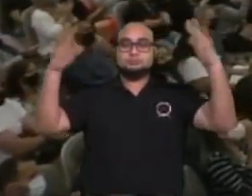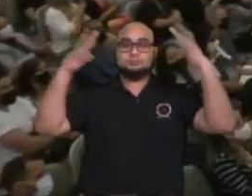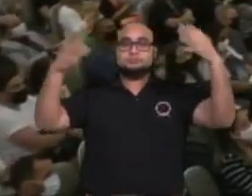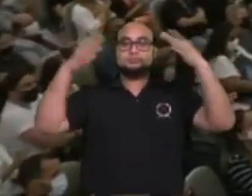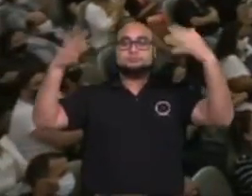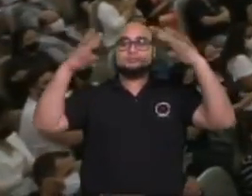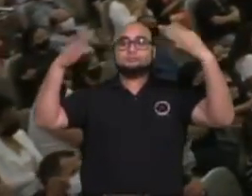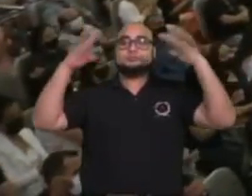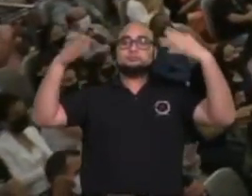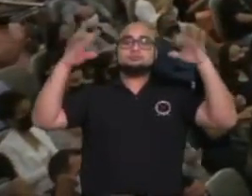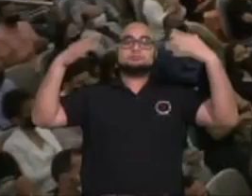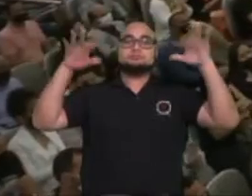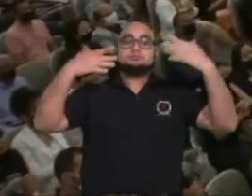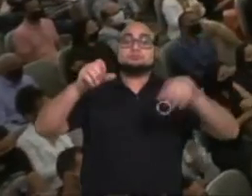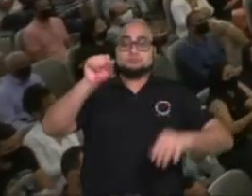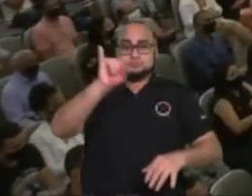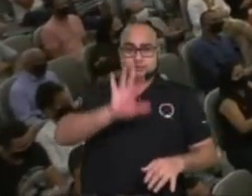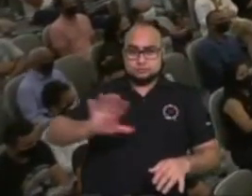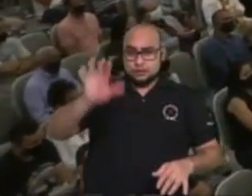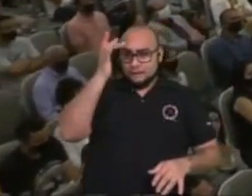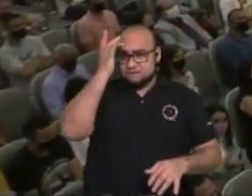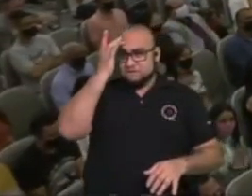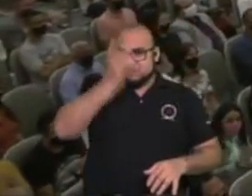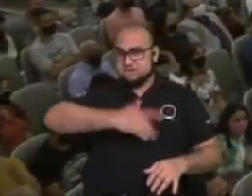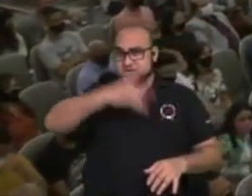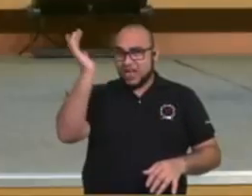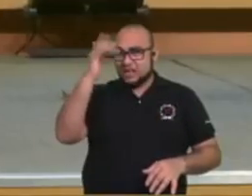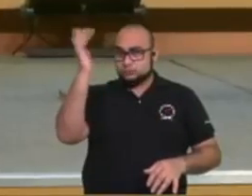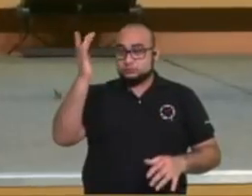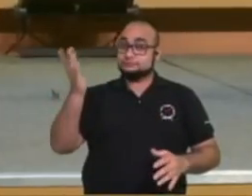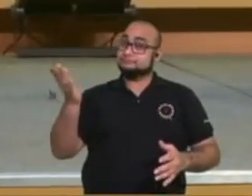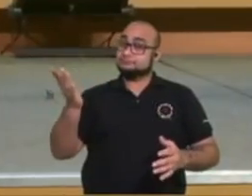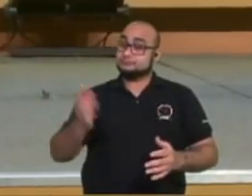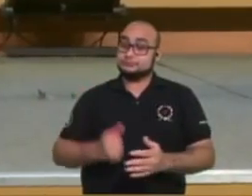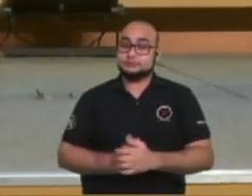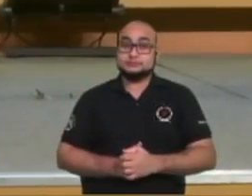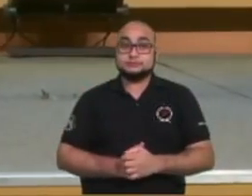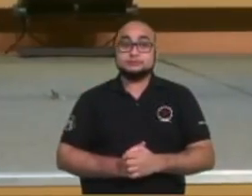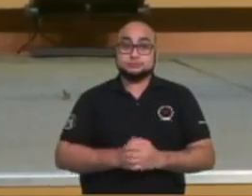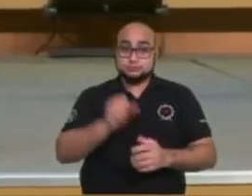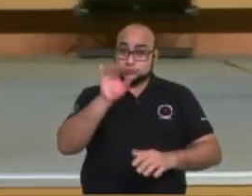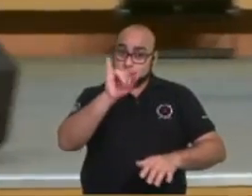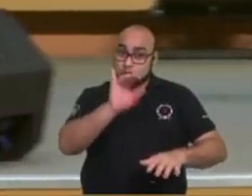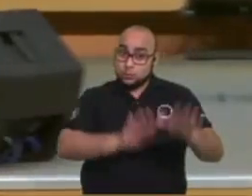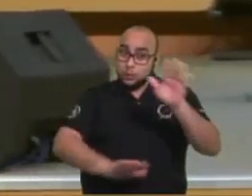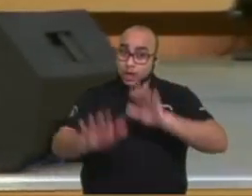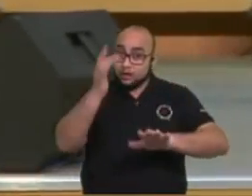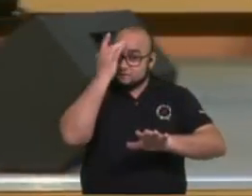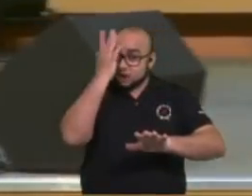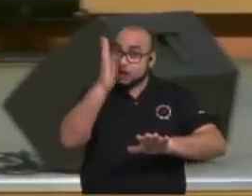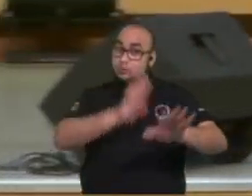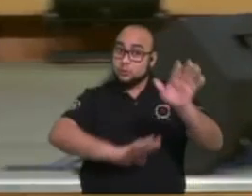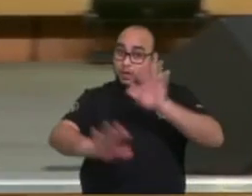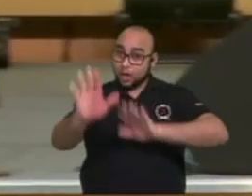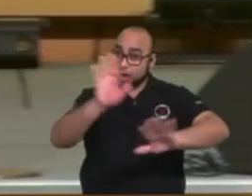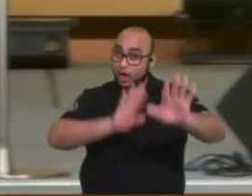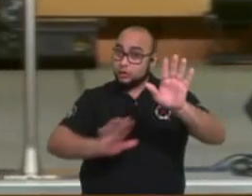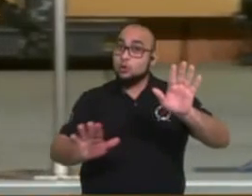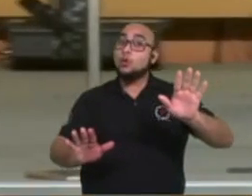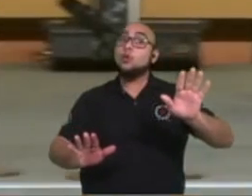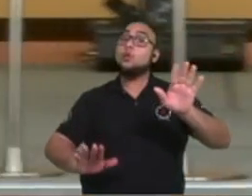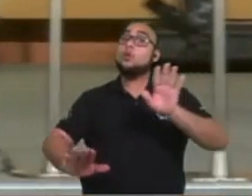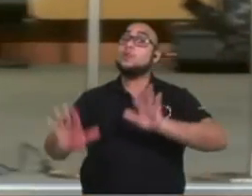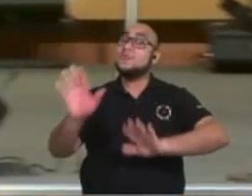o cuidado com facilidade cuidado com facilidade muito cuidado